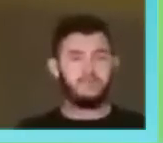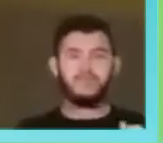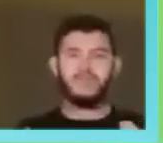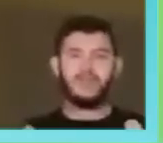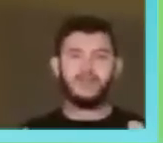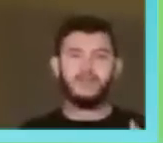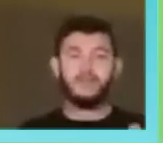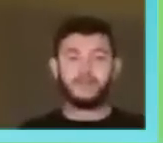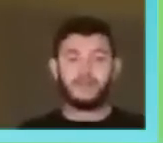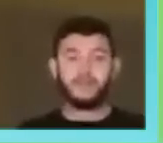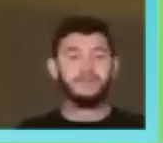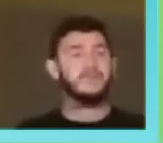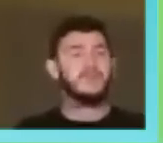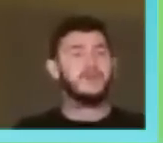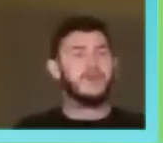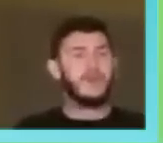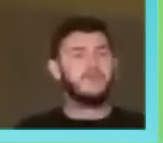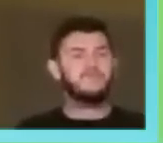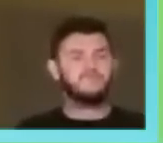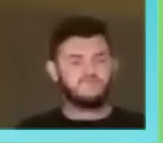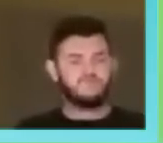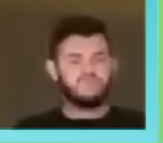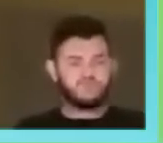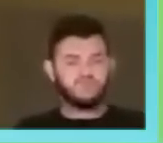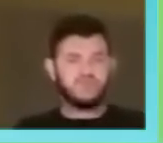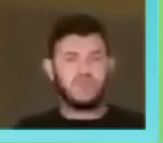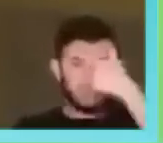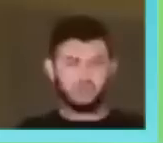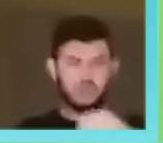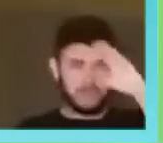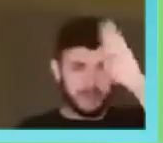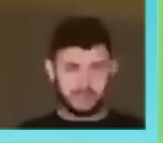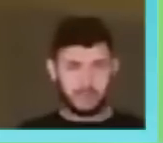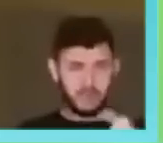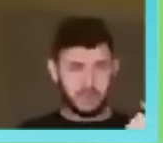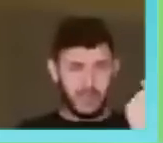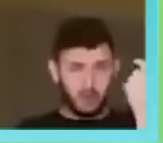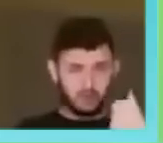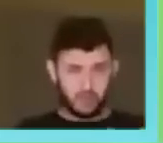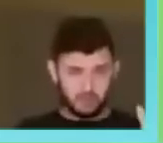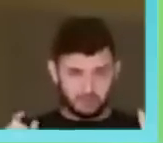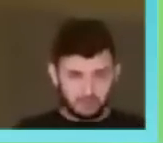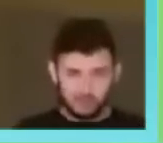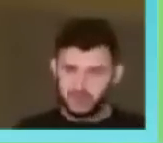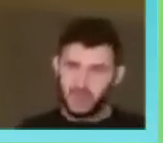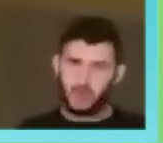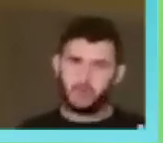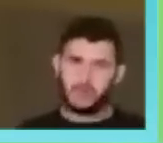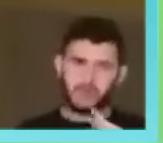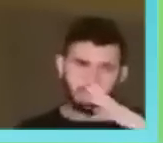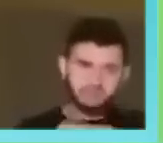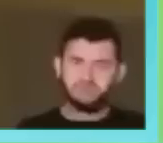entrar na briga, uma boiada para não sair. Sou brasileiro, sou gaúcho e não desisto. Persisto, insisto, teimo